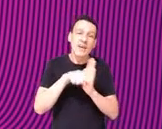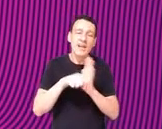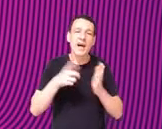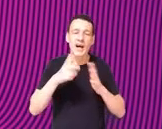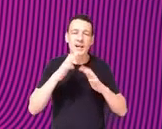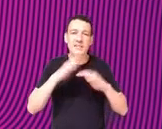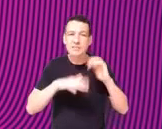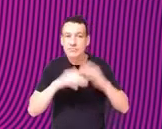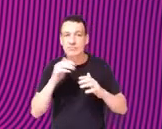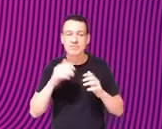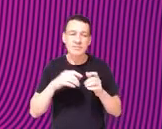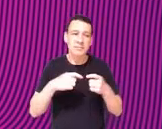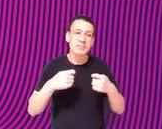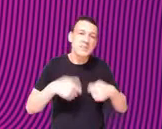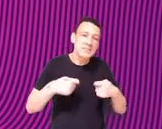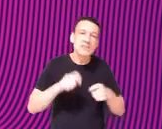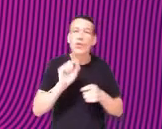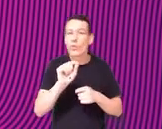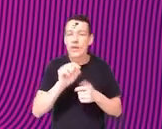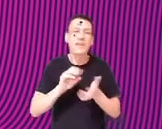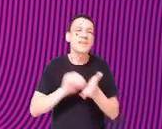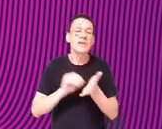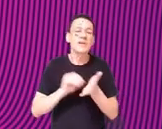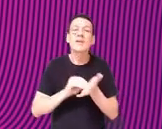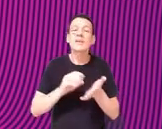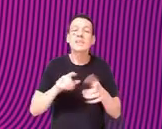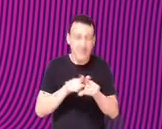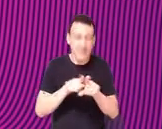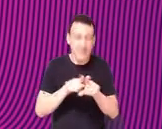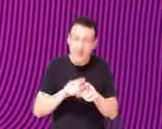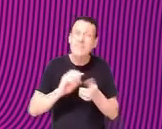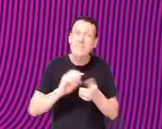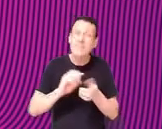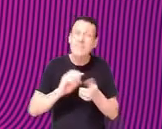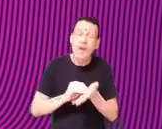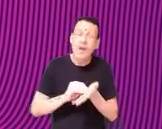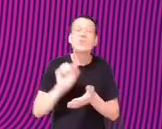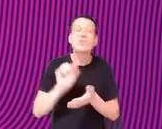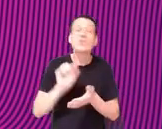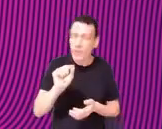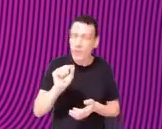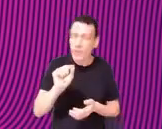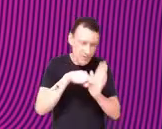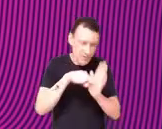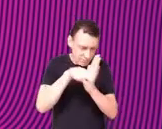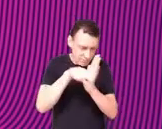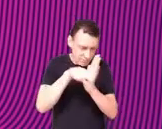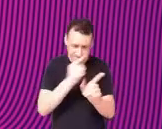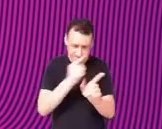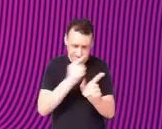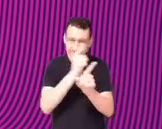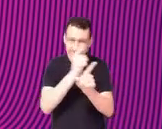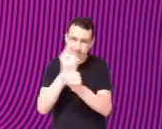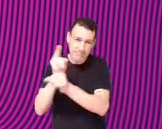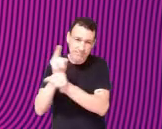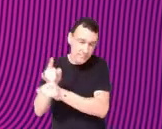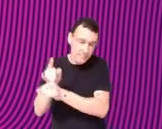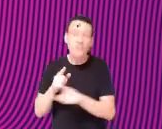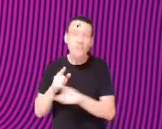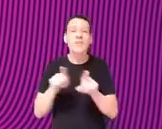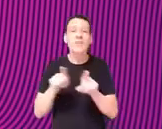gaps que existem nas suas comunidades, quais os hiatos que existem nas suas comunidades, estabelecer um framework